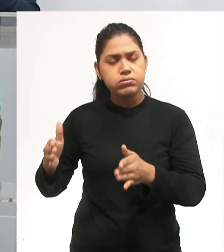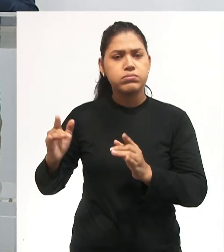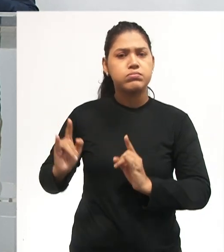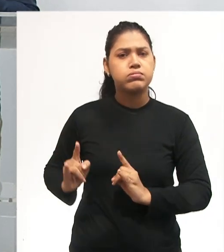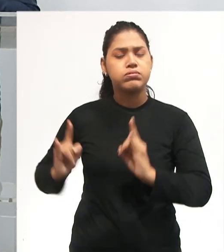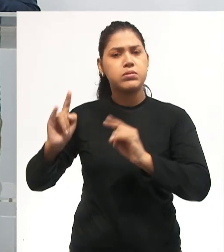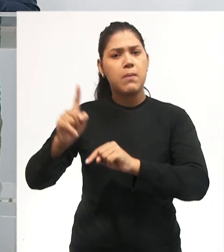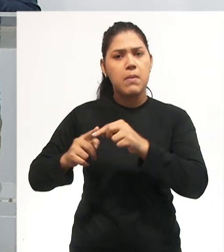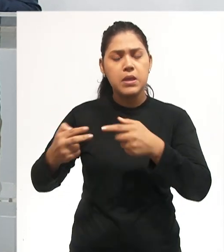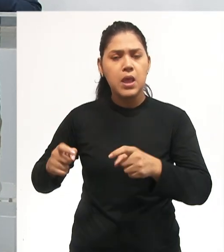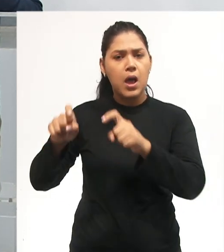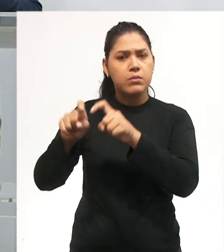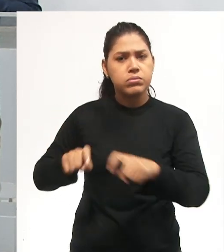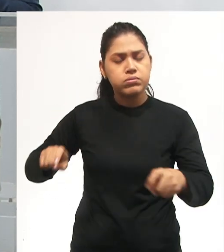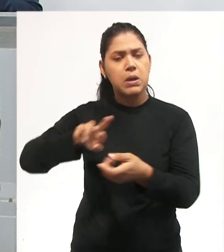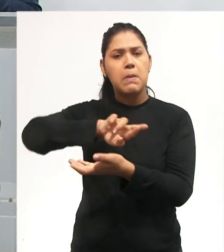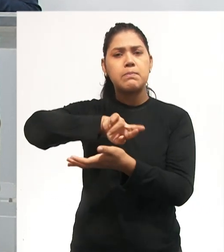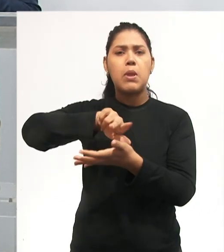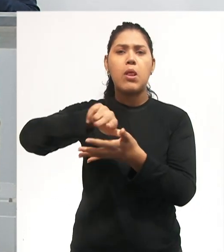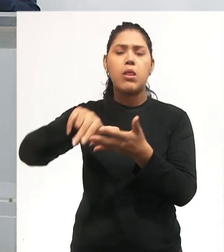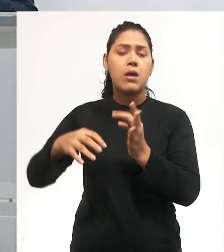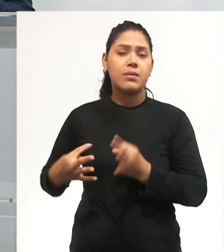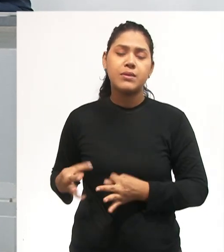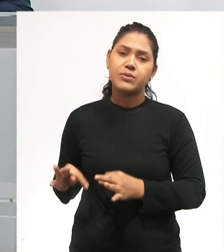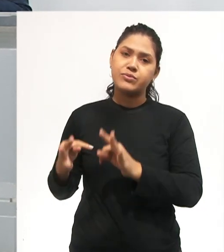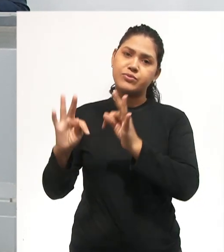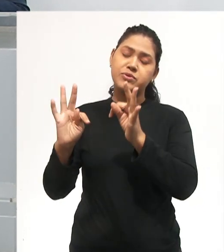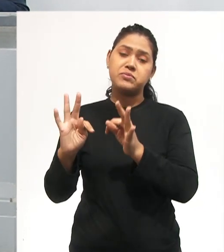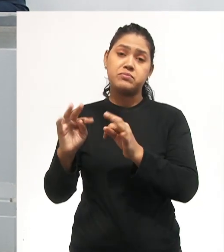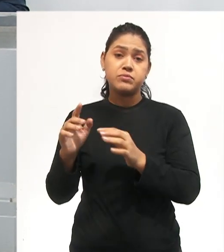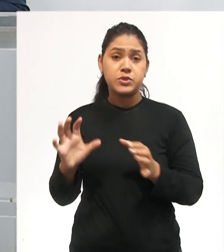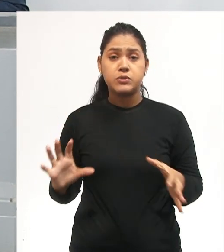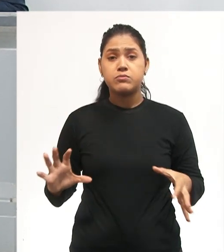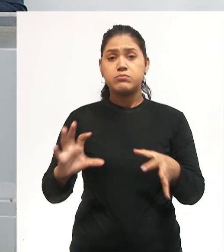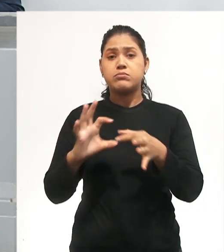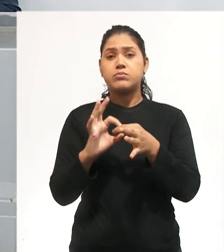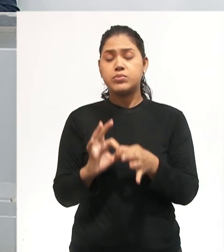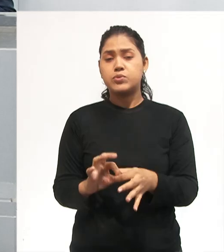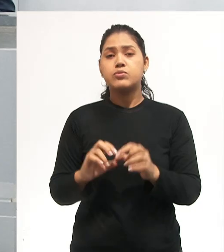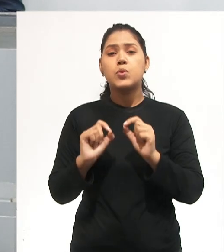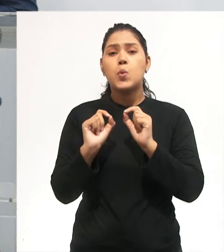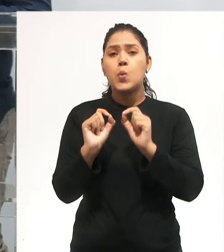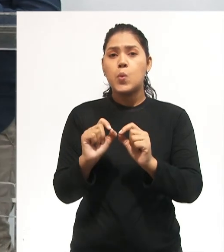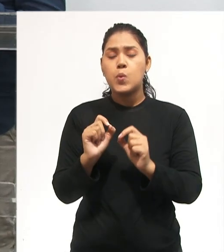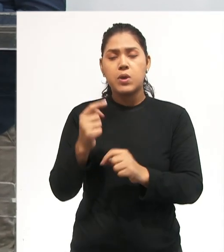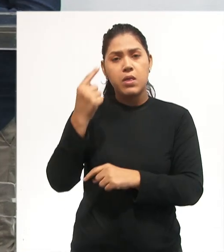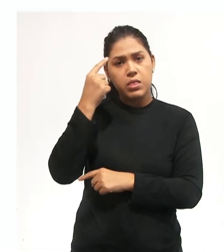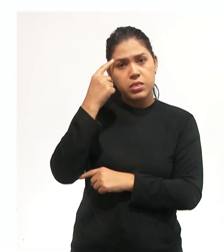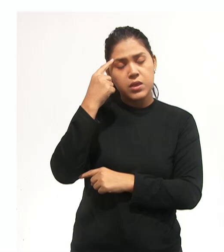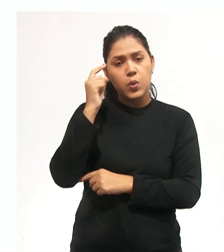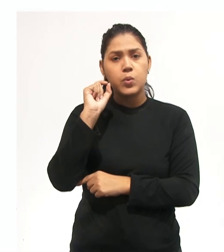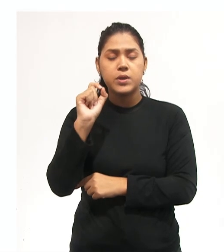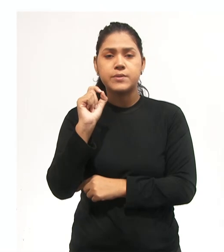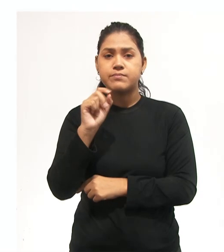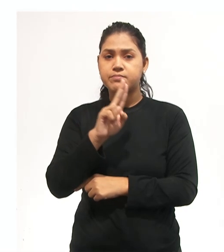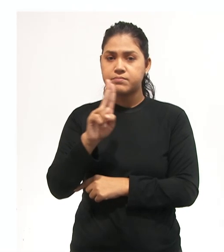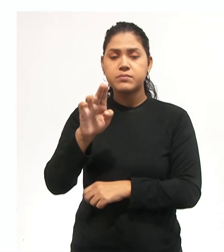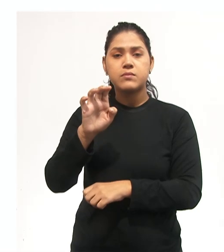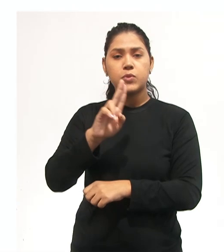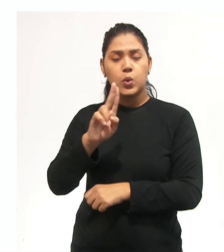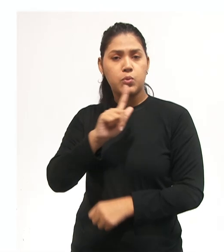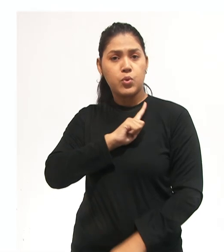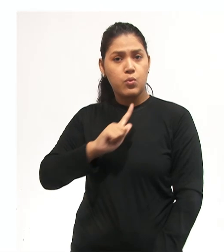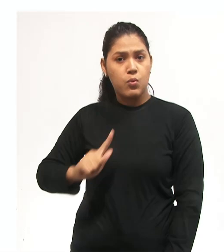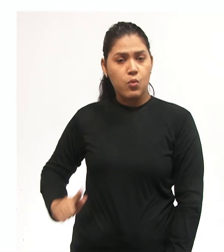de equipamentos, né? Então, essas características, elas compõem juntos essa ideia de Estado no seu